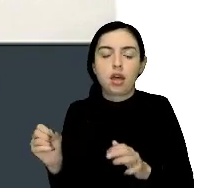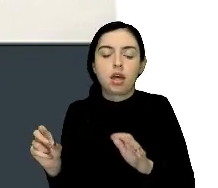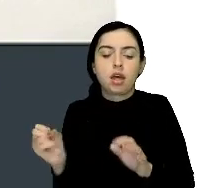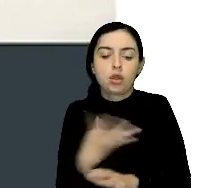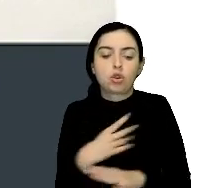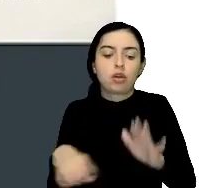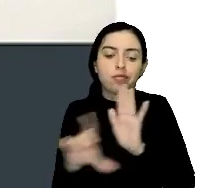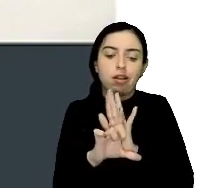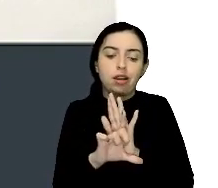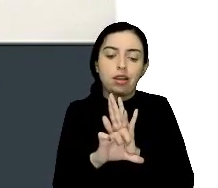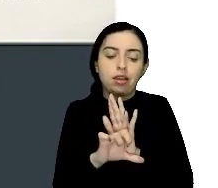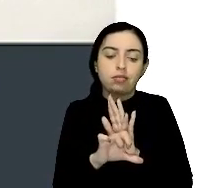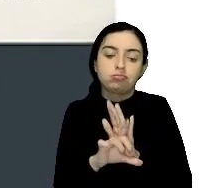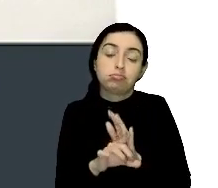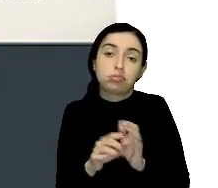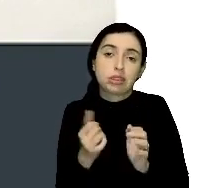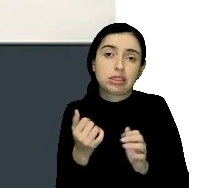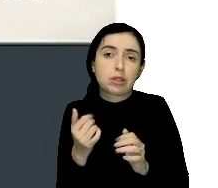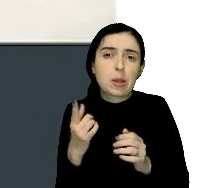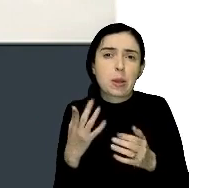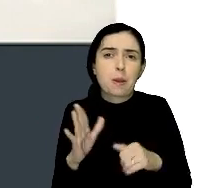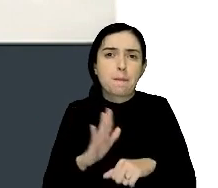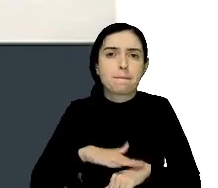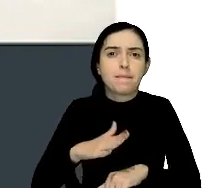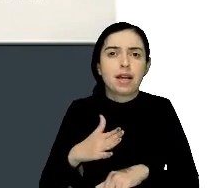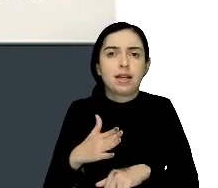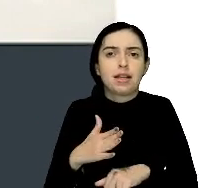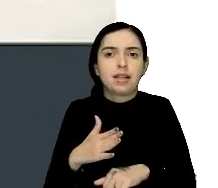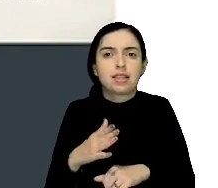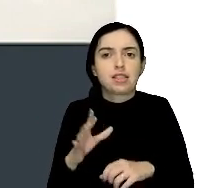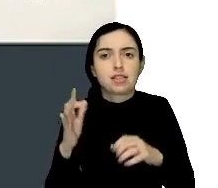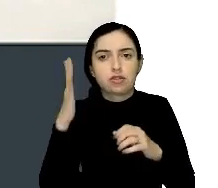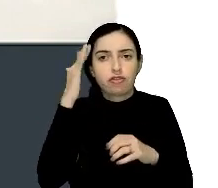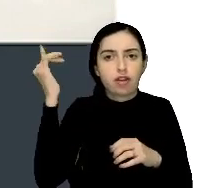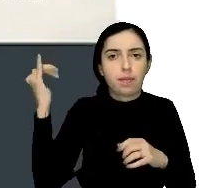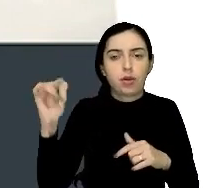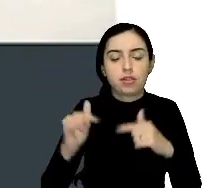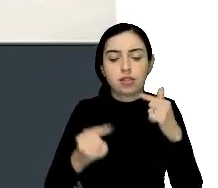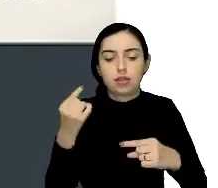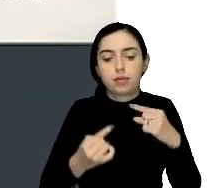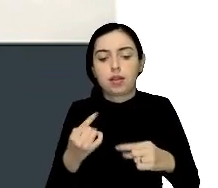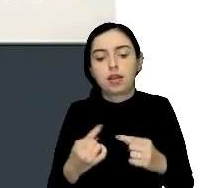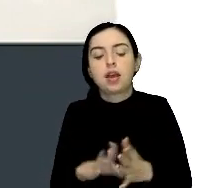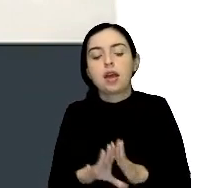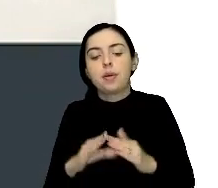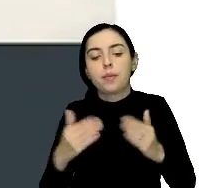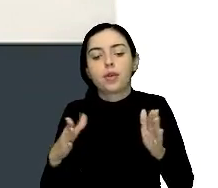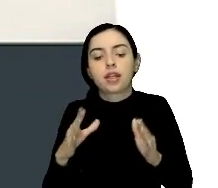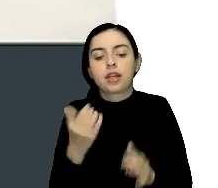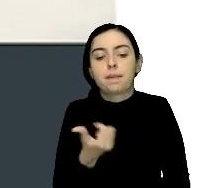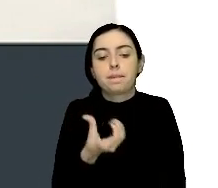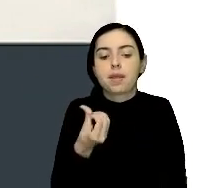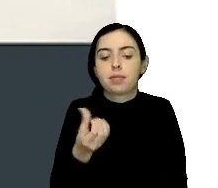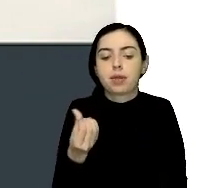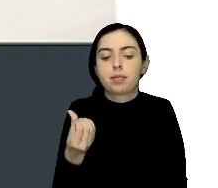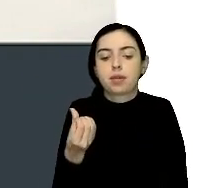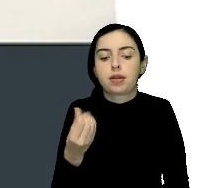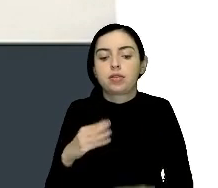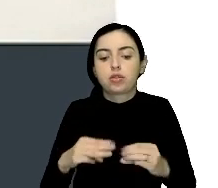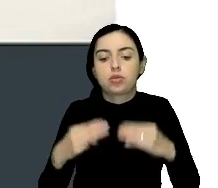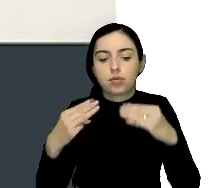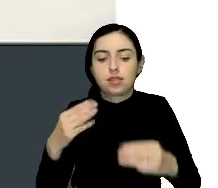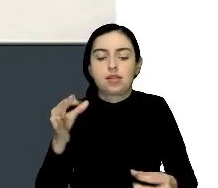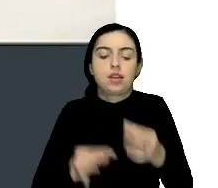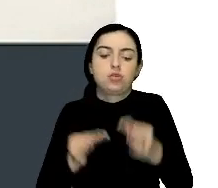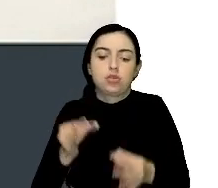E talvez a que mais seja famosa nesse debate seja a portaria 666 do Ministério da Justiça.